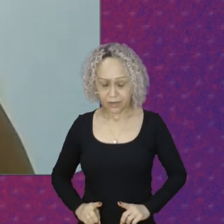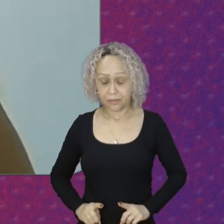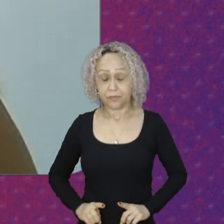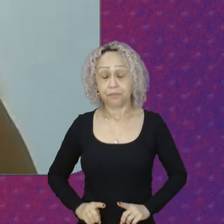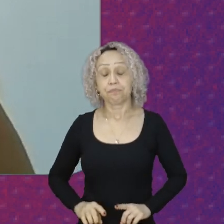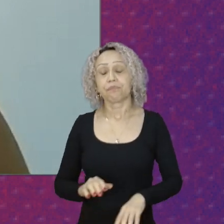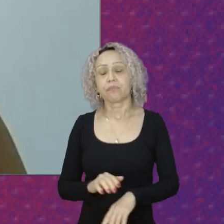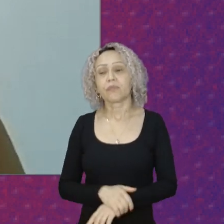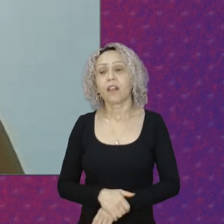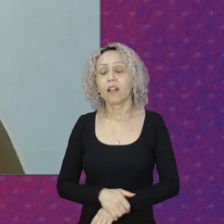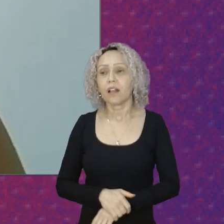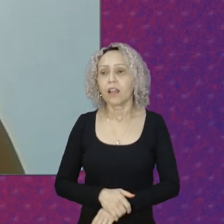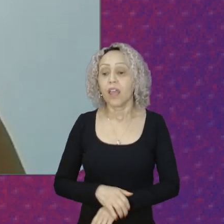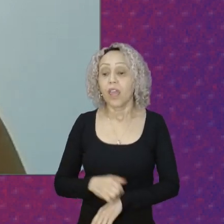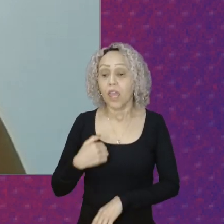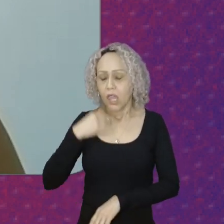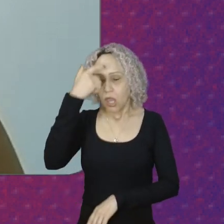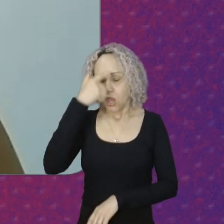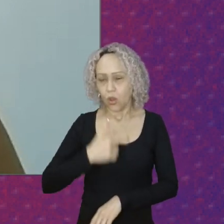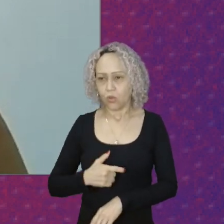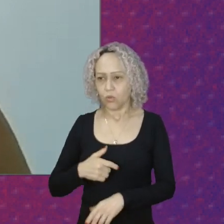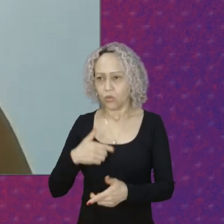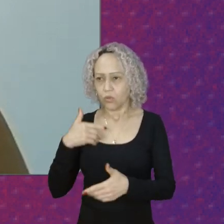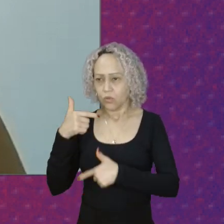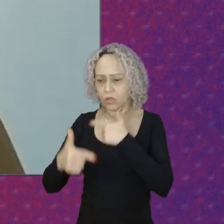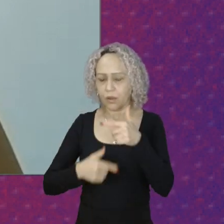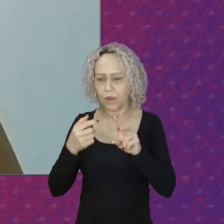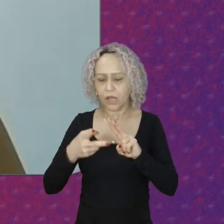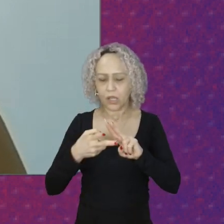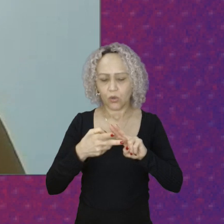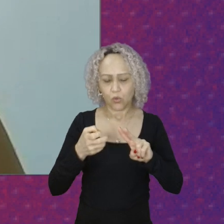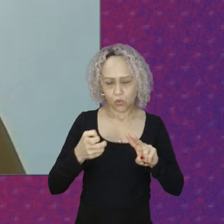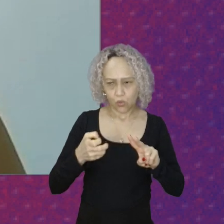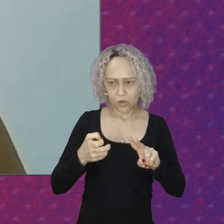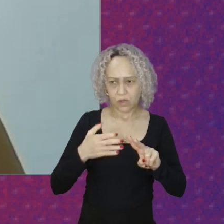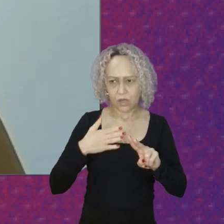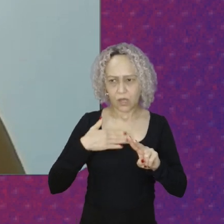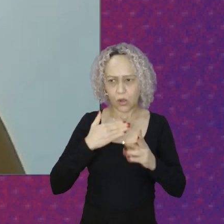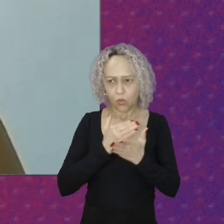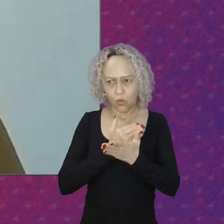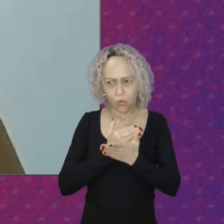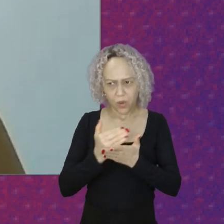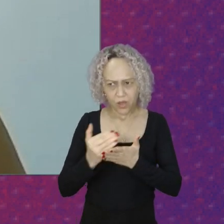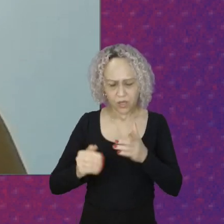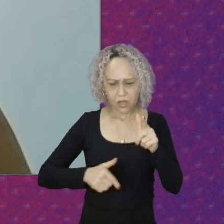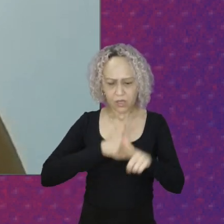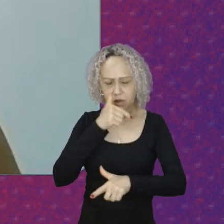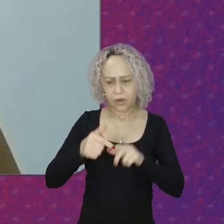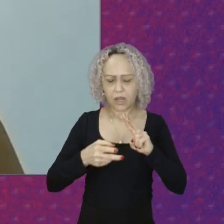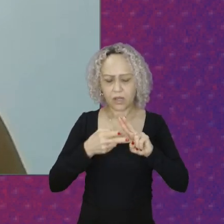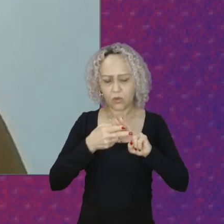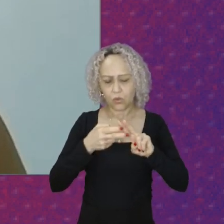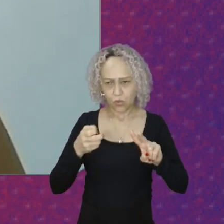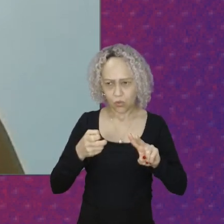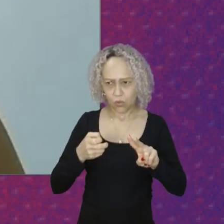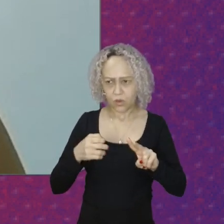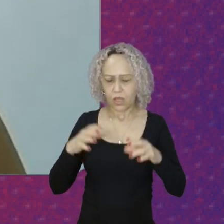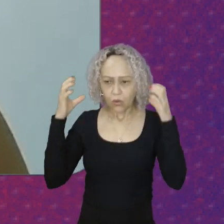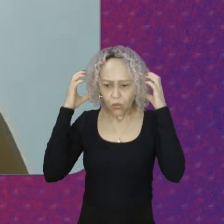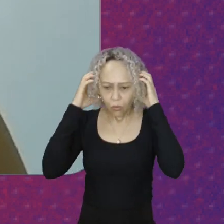Dizer também que eu sou trabalhadora do SUS, a minha origem é no trabalho no Sistema Único de Saúde, sou fonoaudióloga